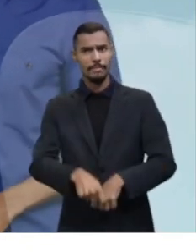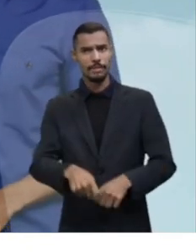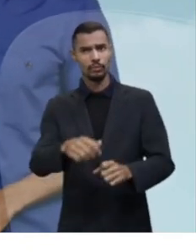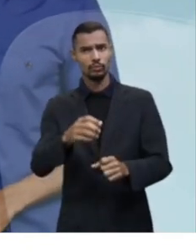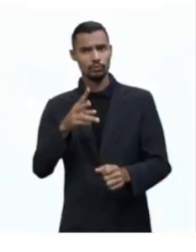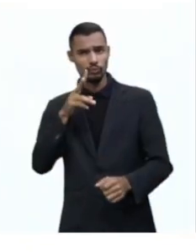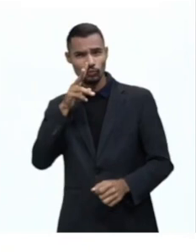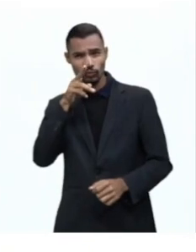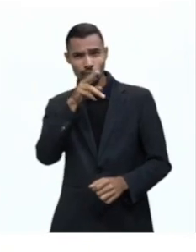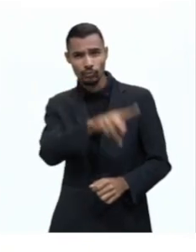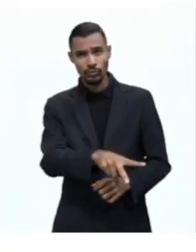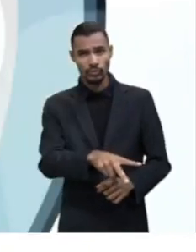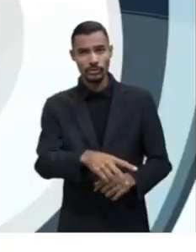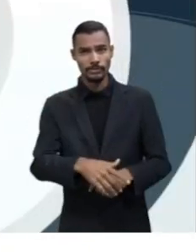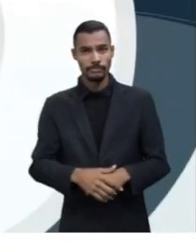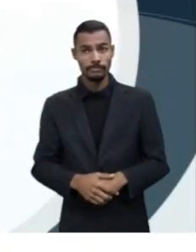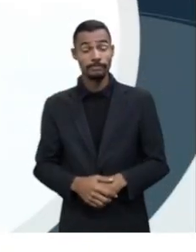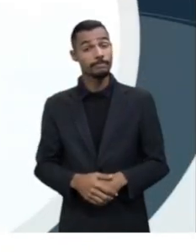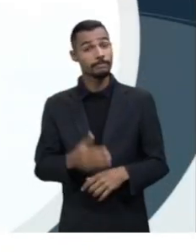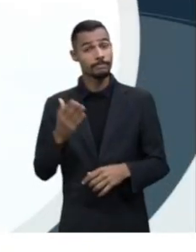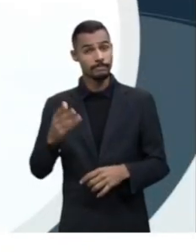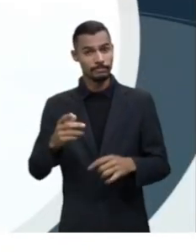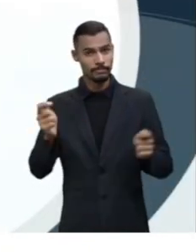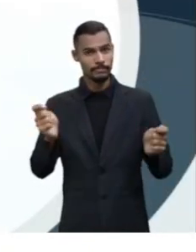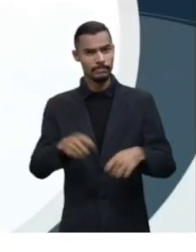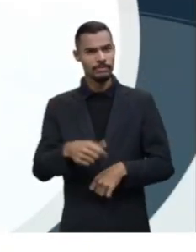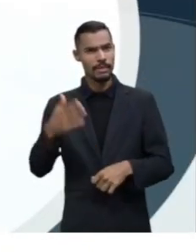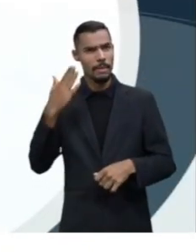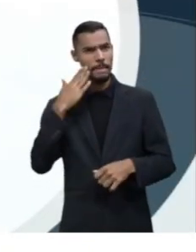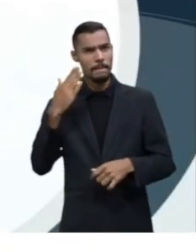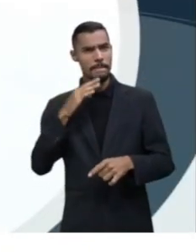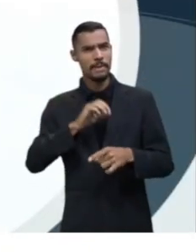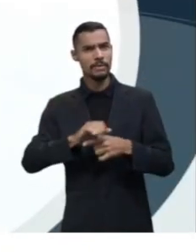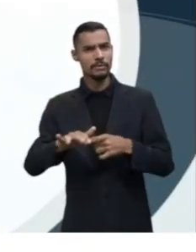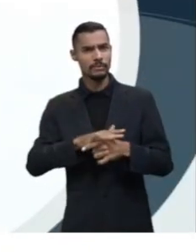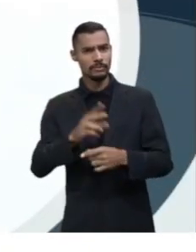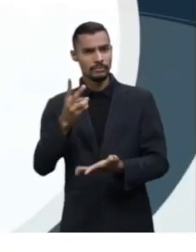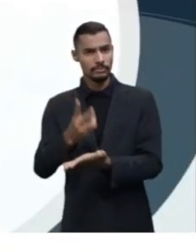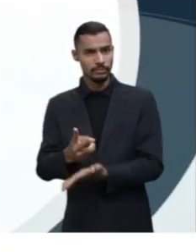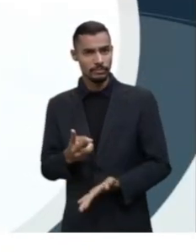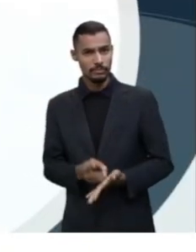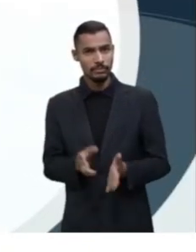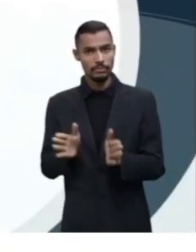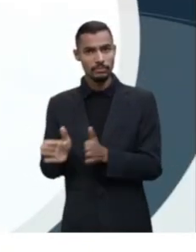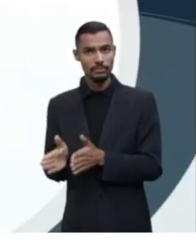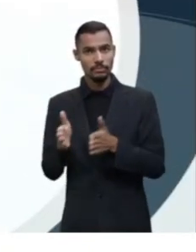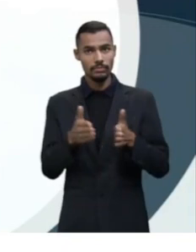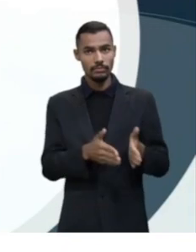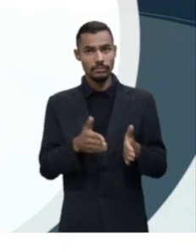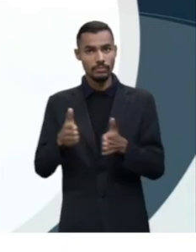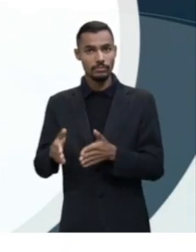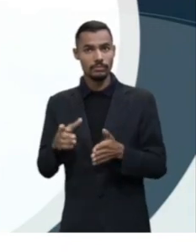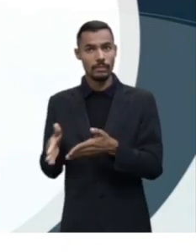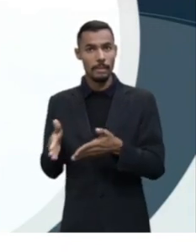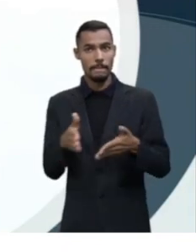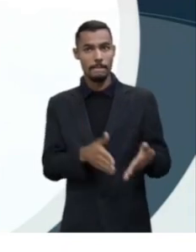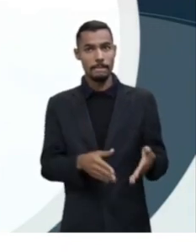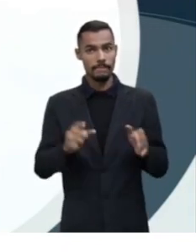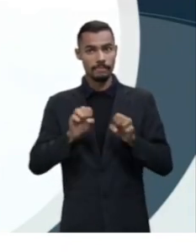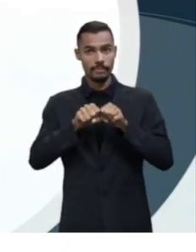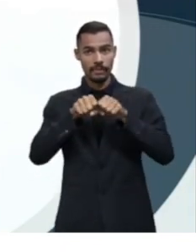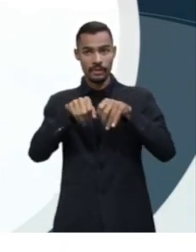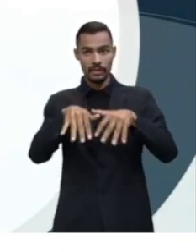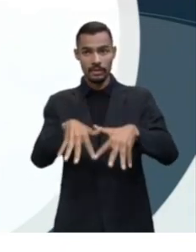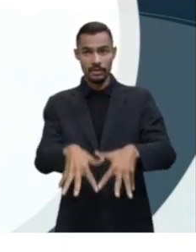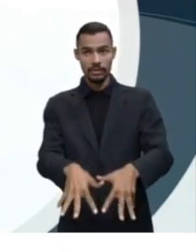carga. Essa capacidade é determinada em função da resistência lateral RP, a partir do solo que